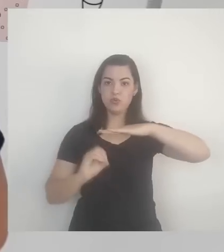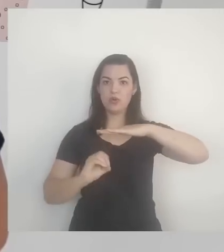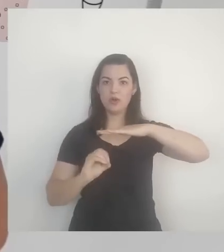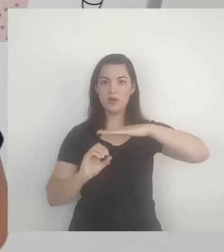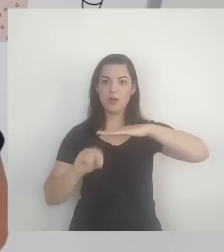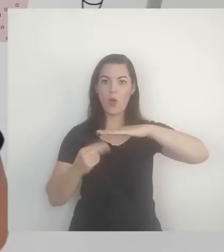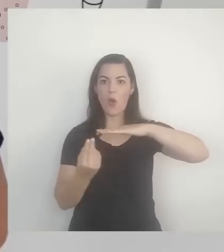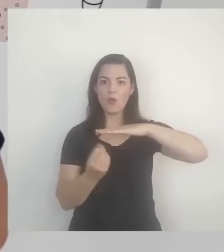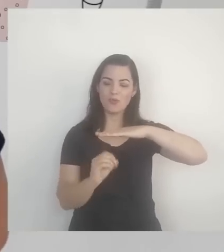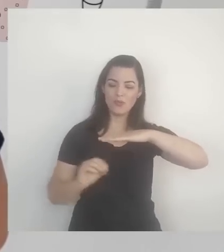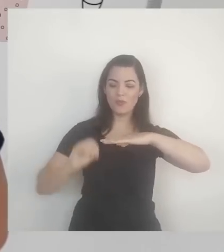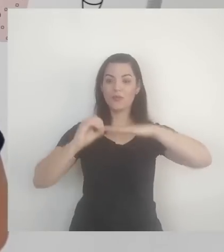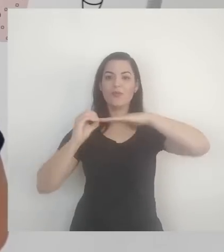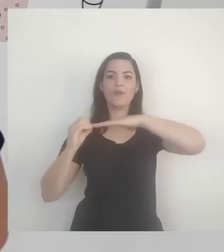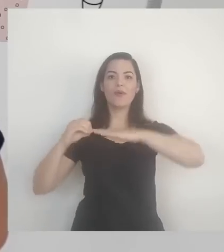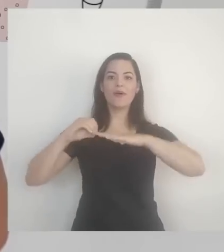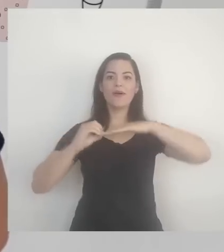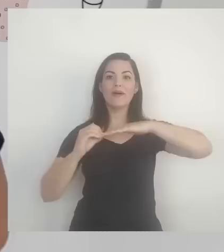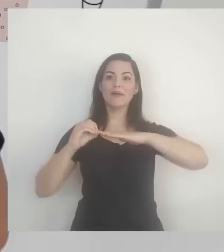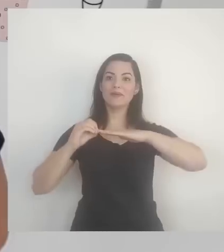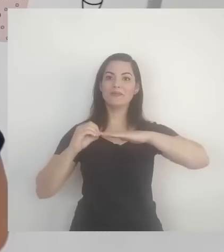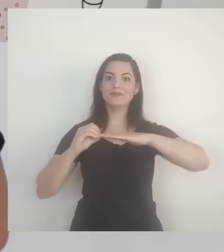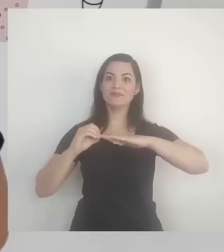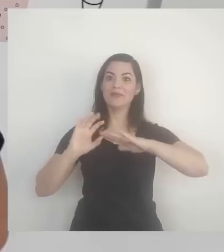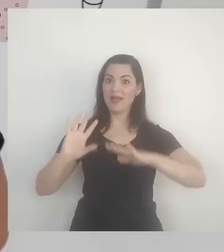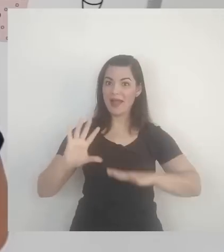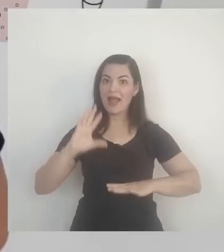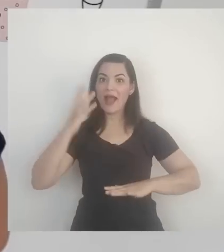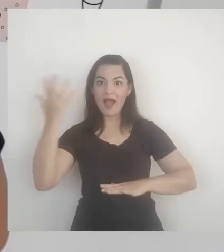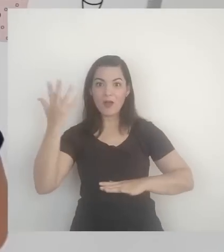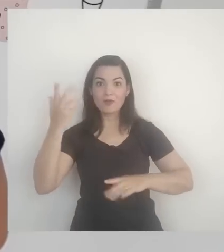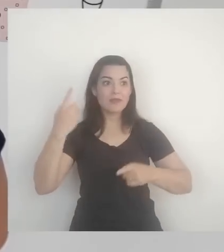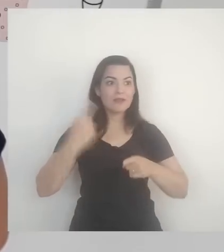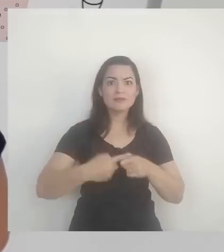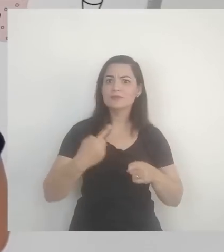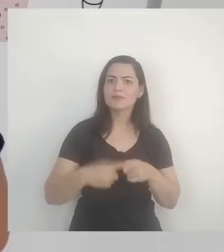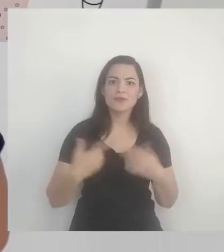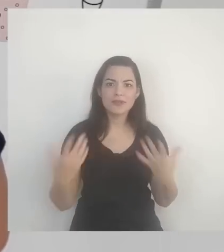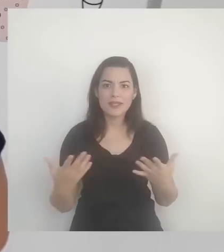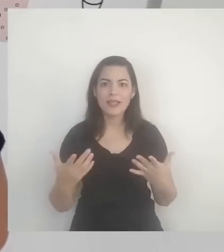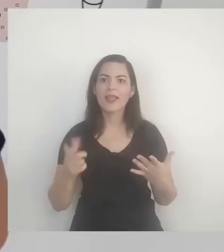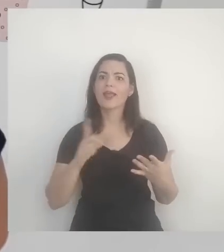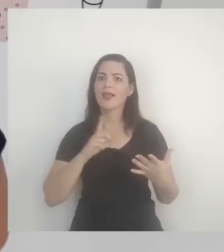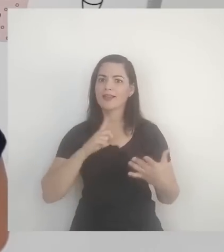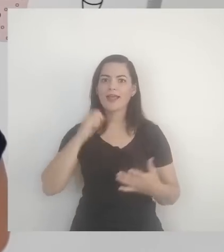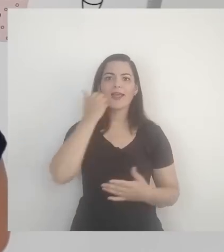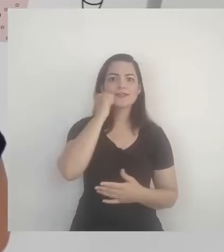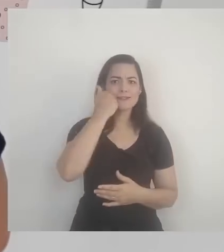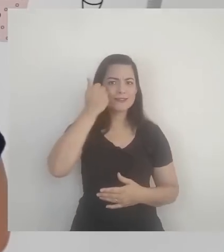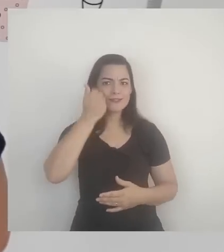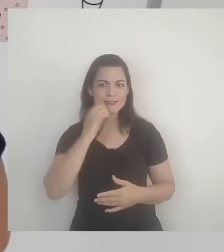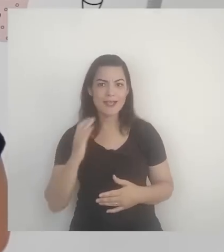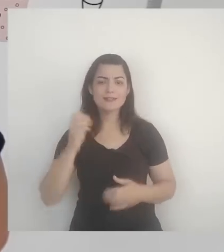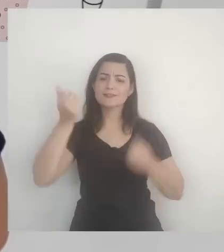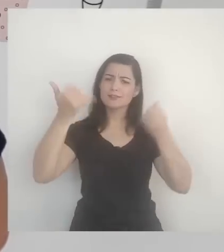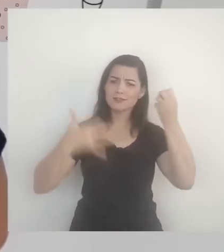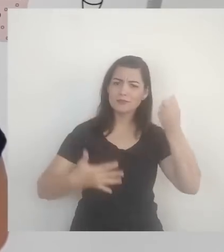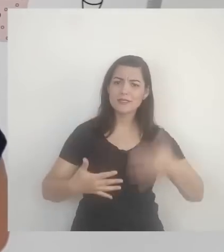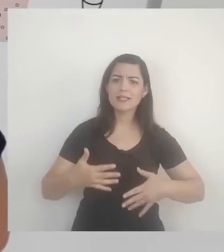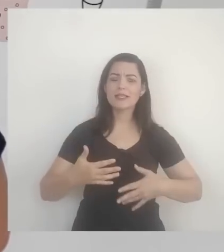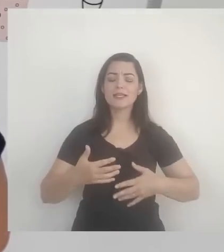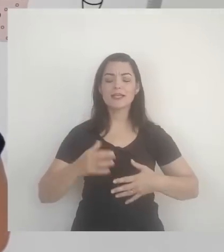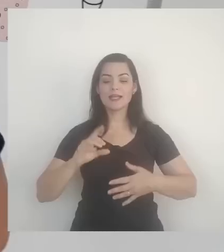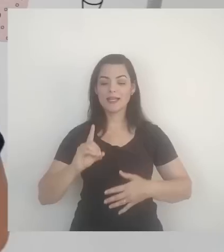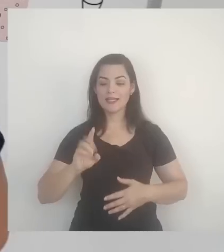Temos conceitos científicos, propriedades da matéria, dos materiais, diferença de densidade, então